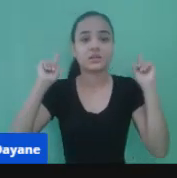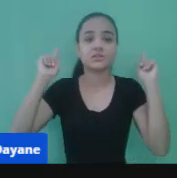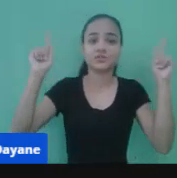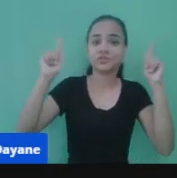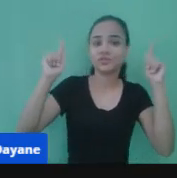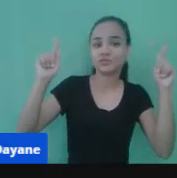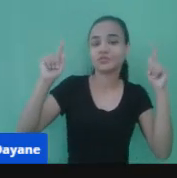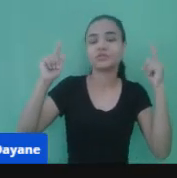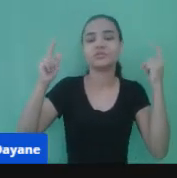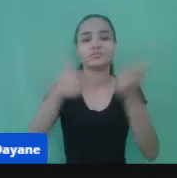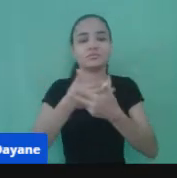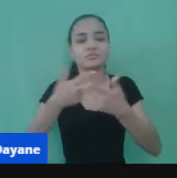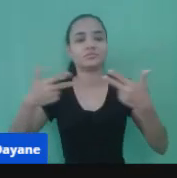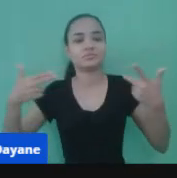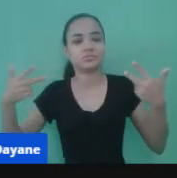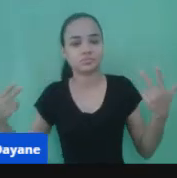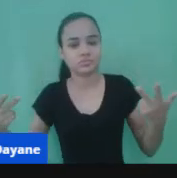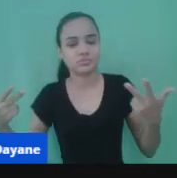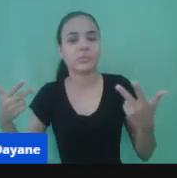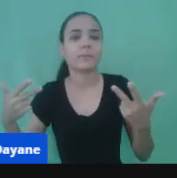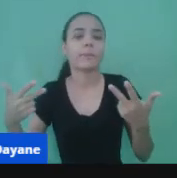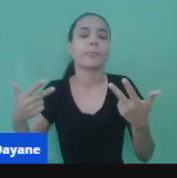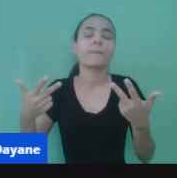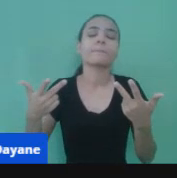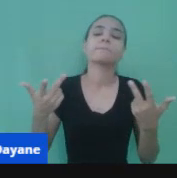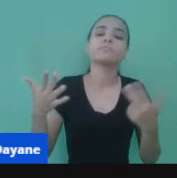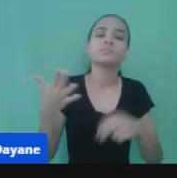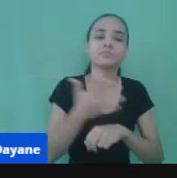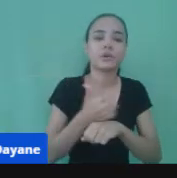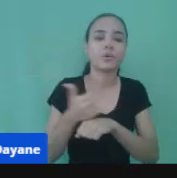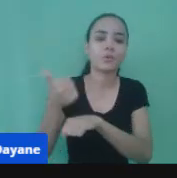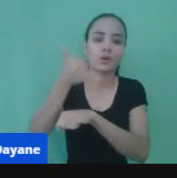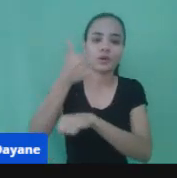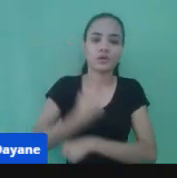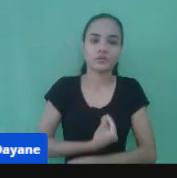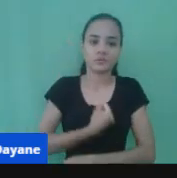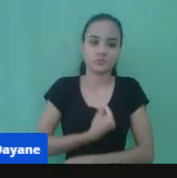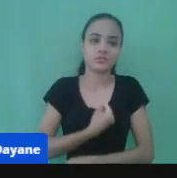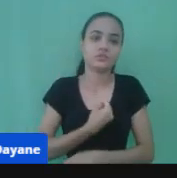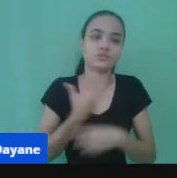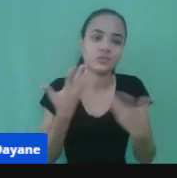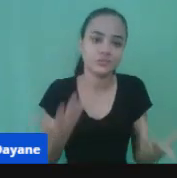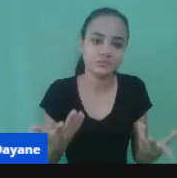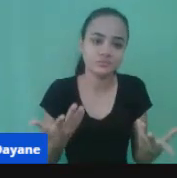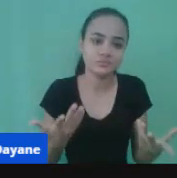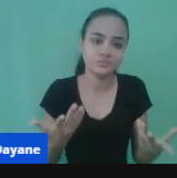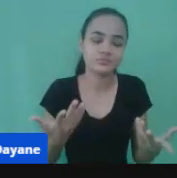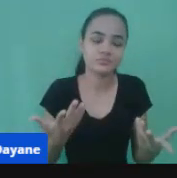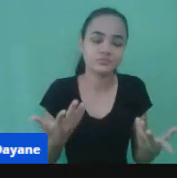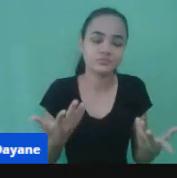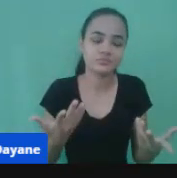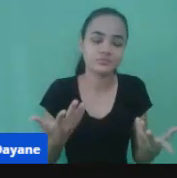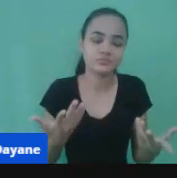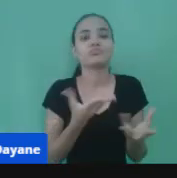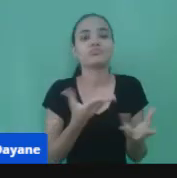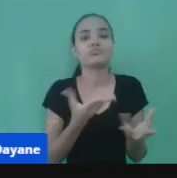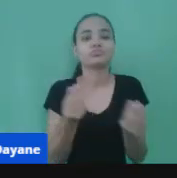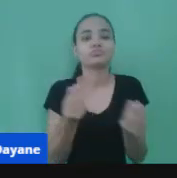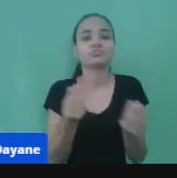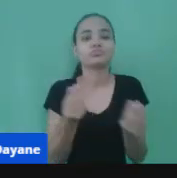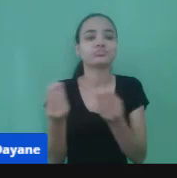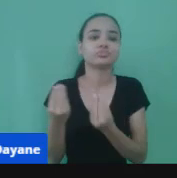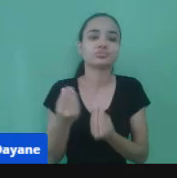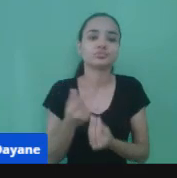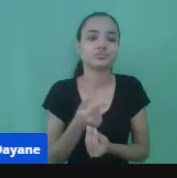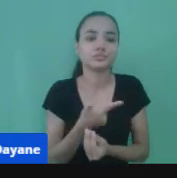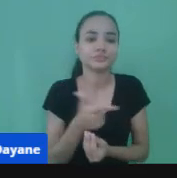medindo a qualidade de vida. E a gente observa que também tudo isso também está ligado a essa grande quantidade de pessoas